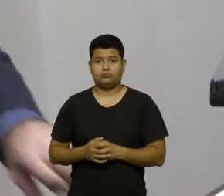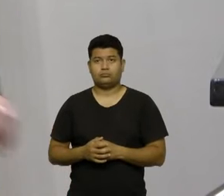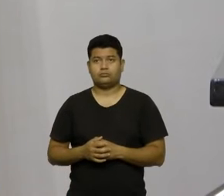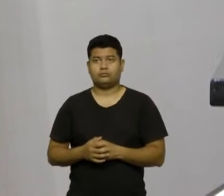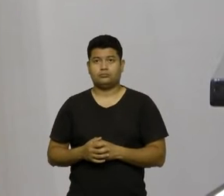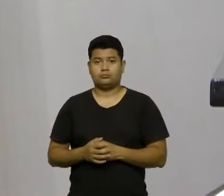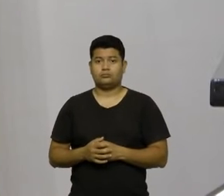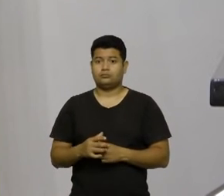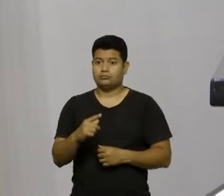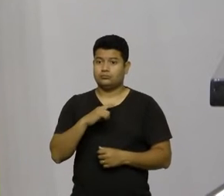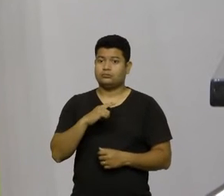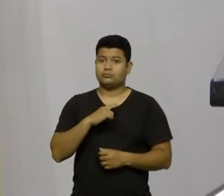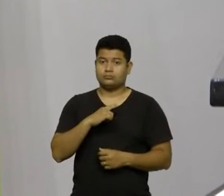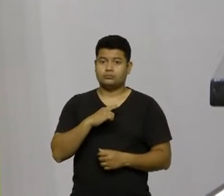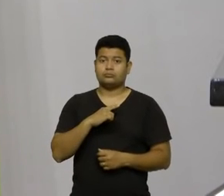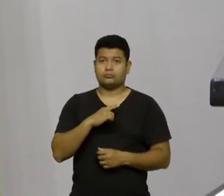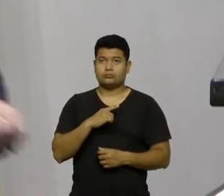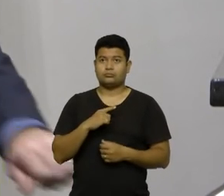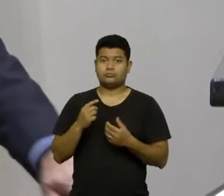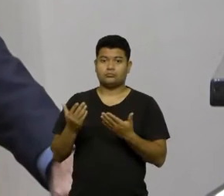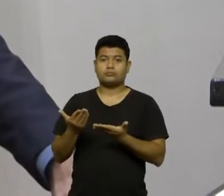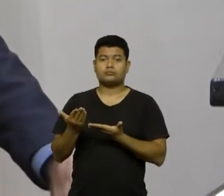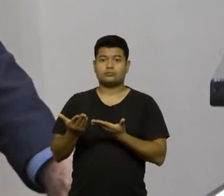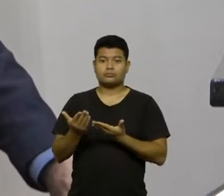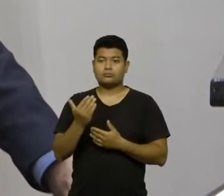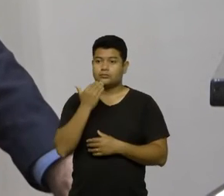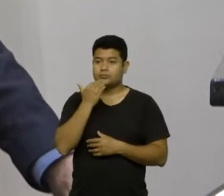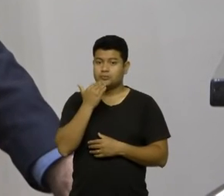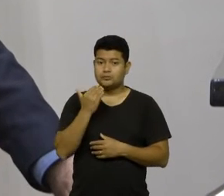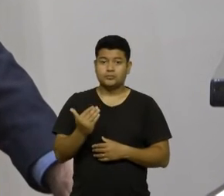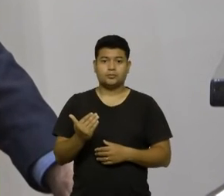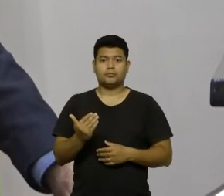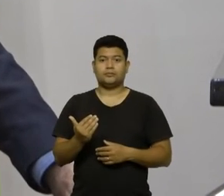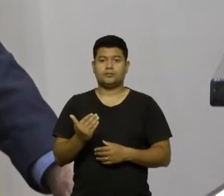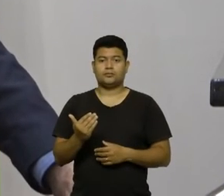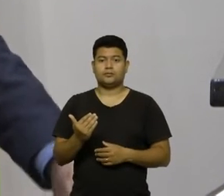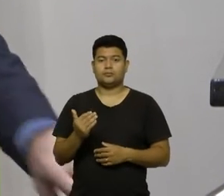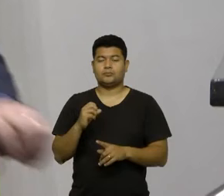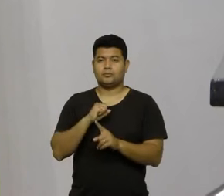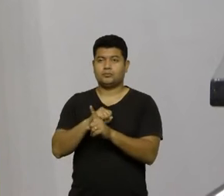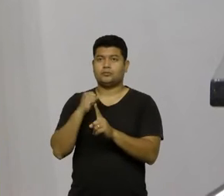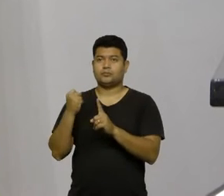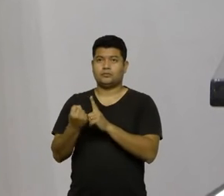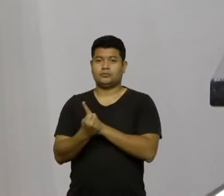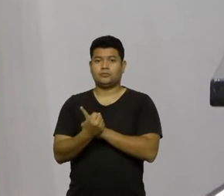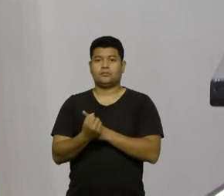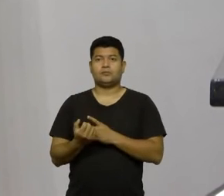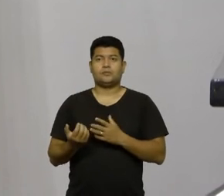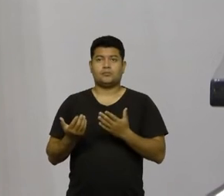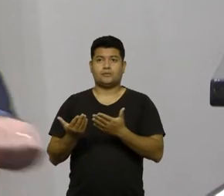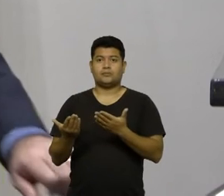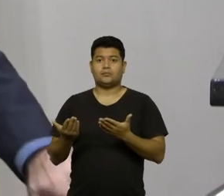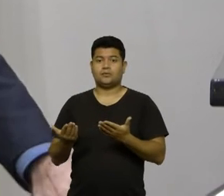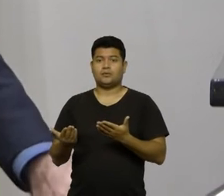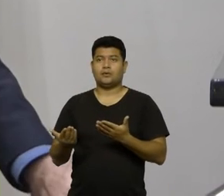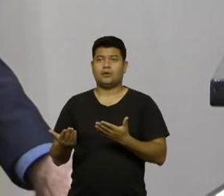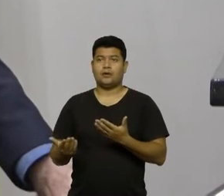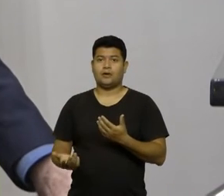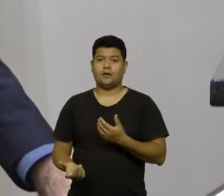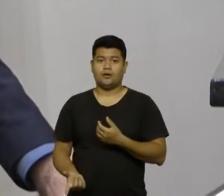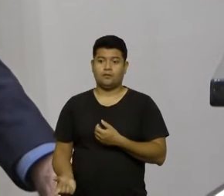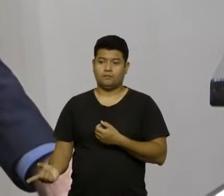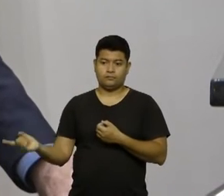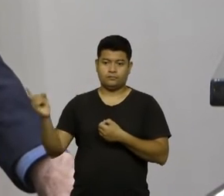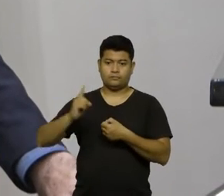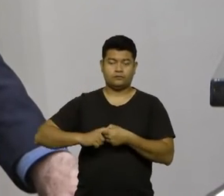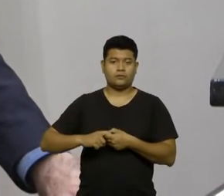Havia e há um clamor da sociedade para o retorno à cesta